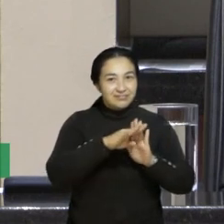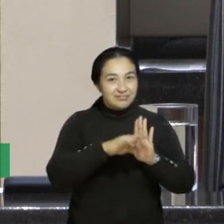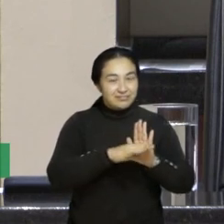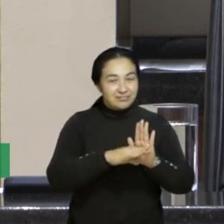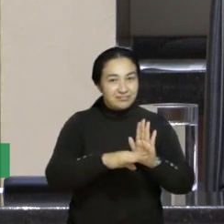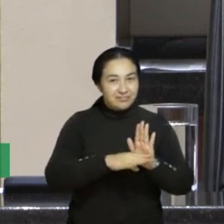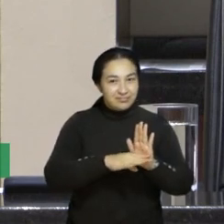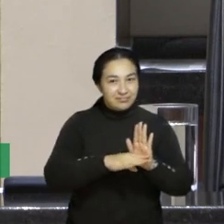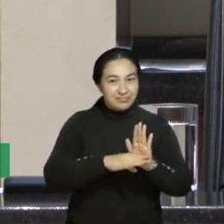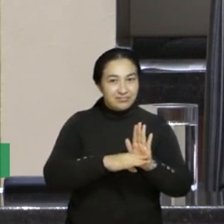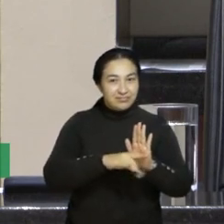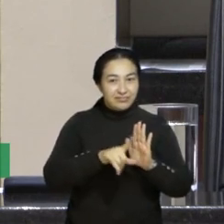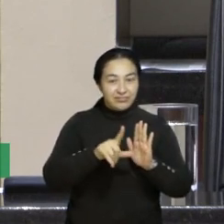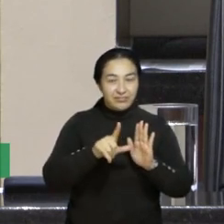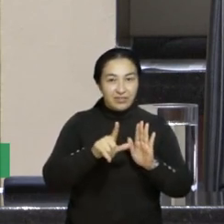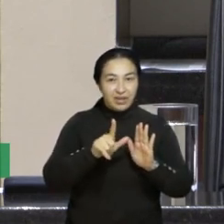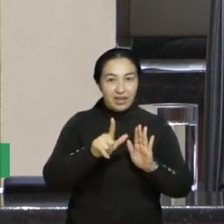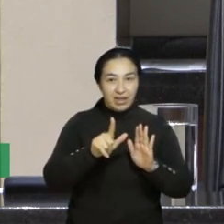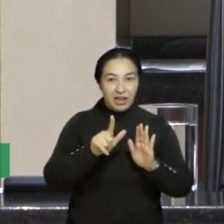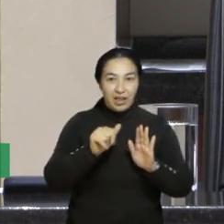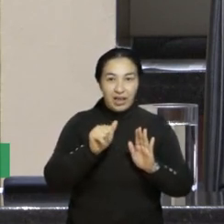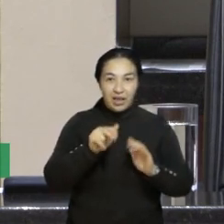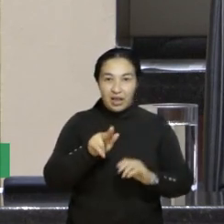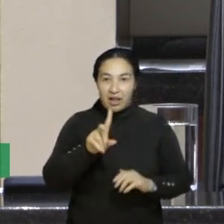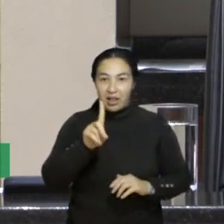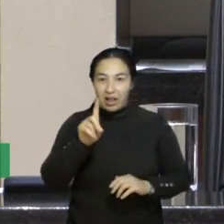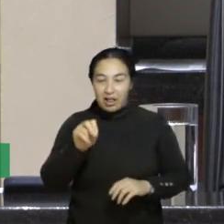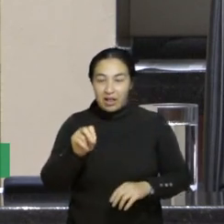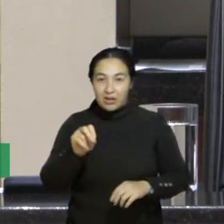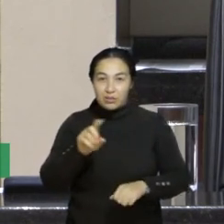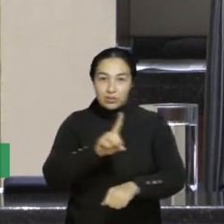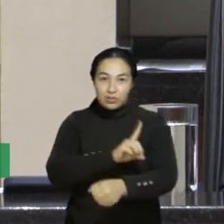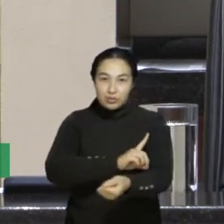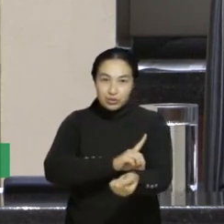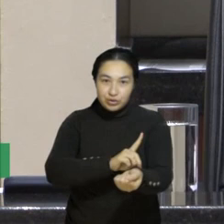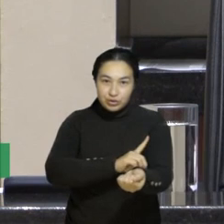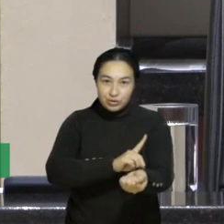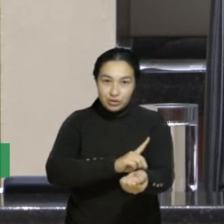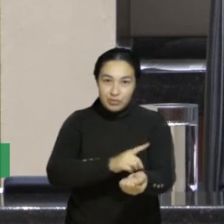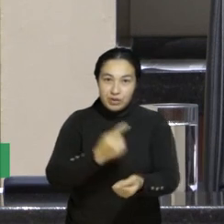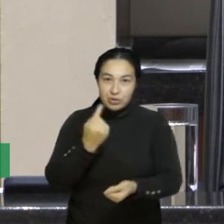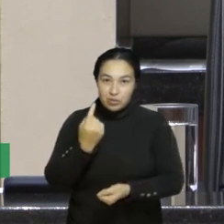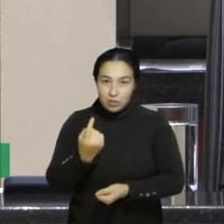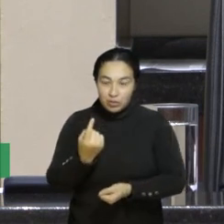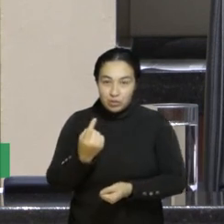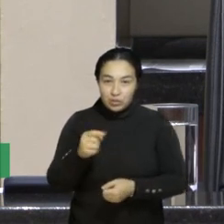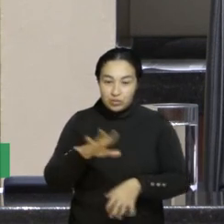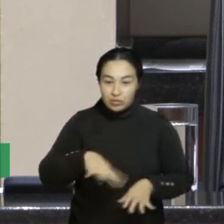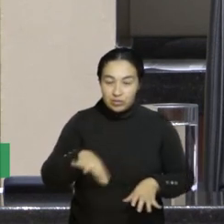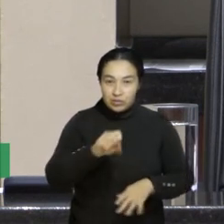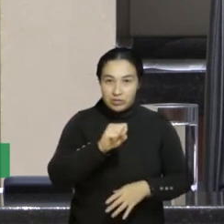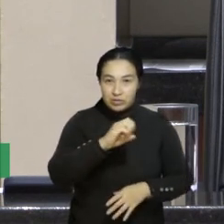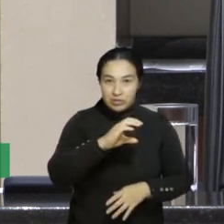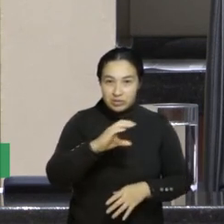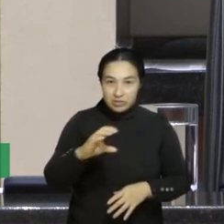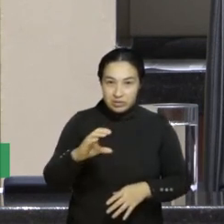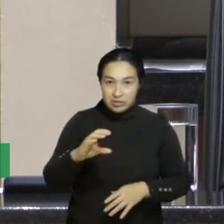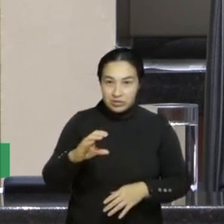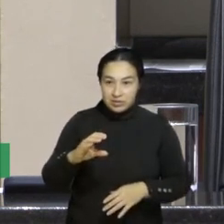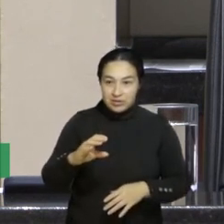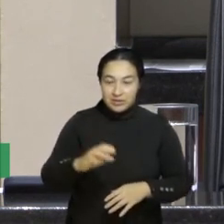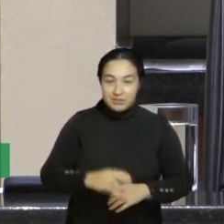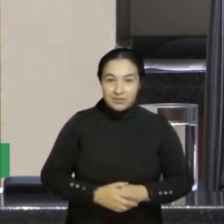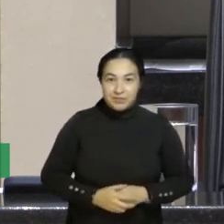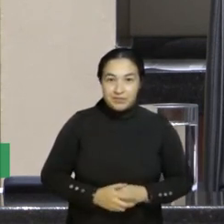diabetes mellitus tipo 1 no âmbito do Estado de Santa Catarina e estabelece outras providências.